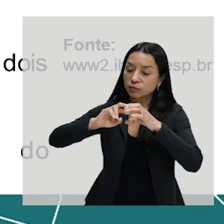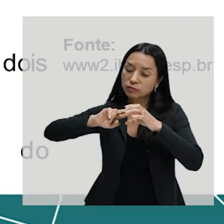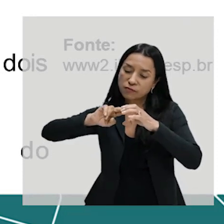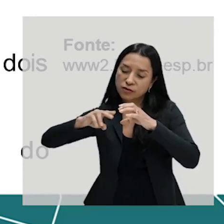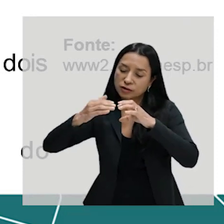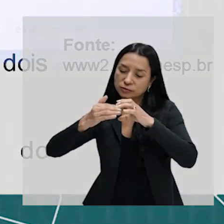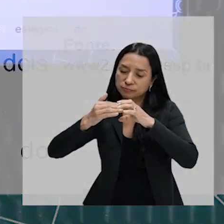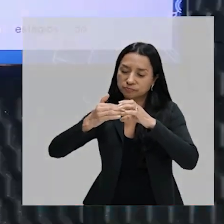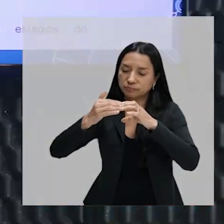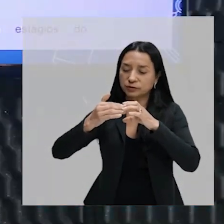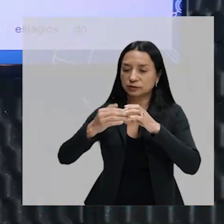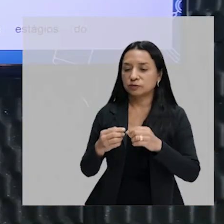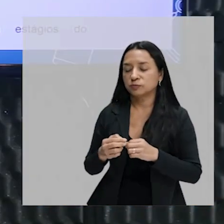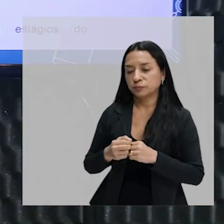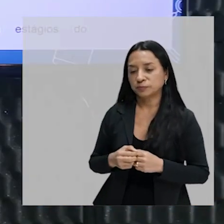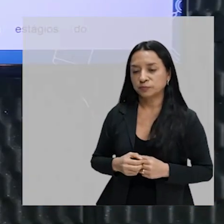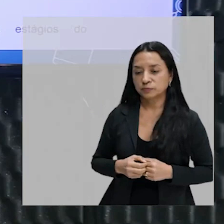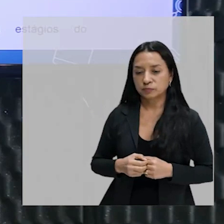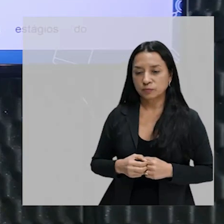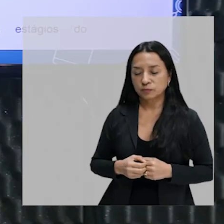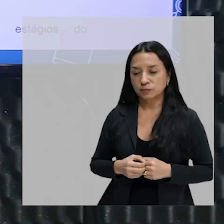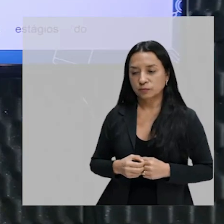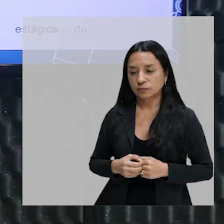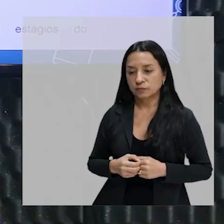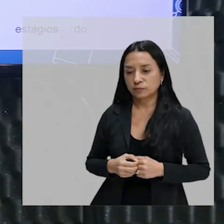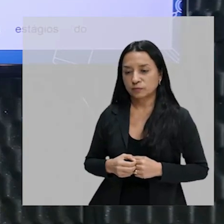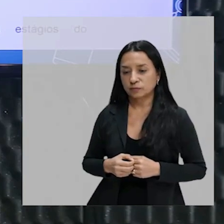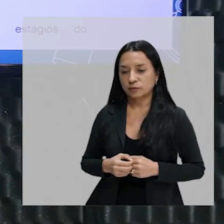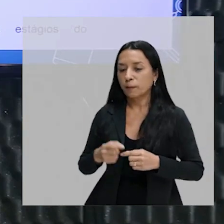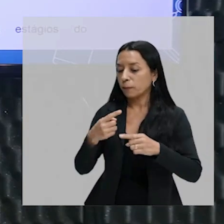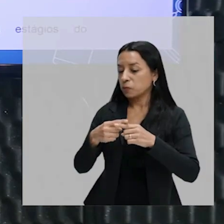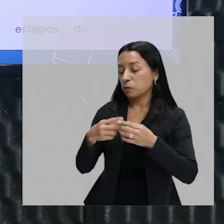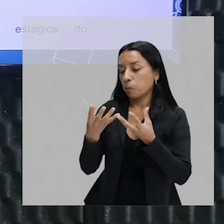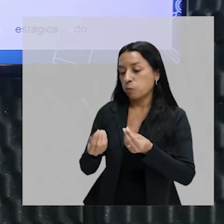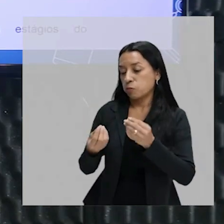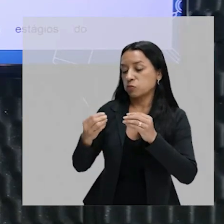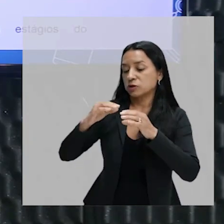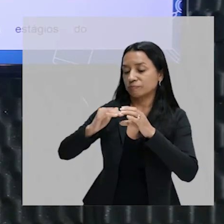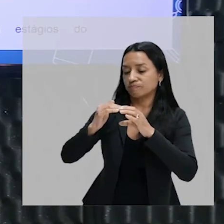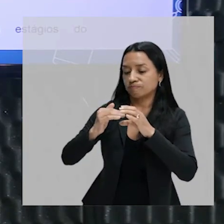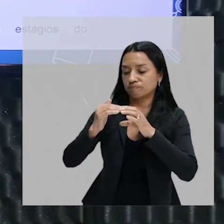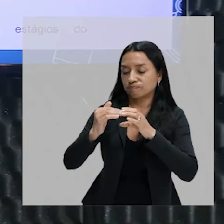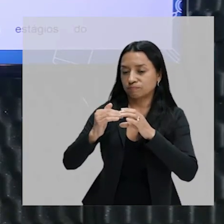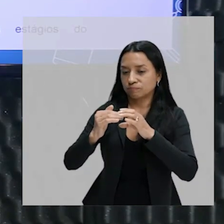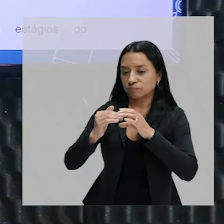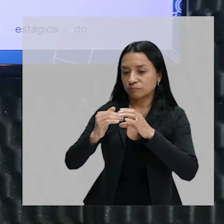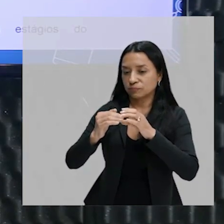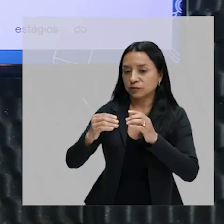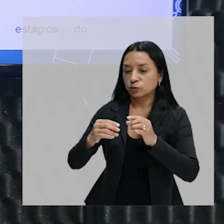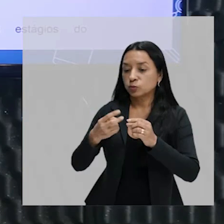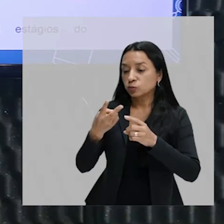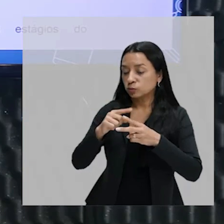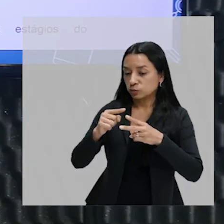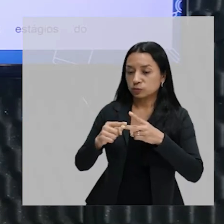camadas por isso que a gente disse que é um epitélio estratificado porque tem muitas camadas tá E é formado por dois tipos